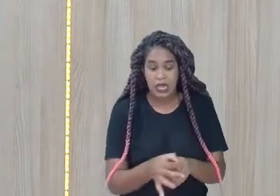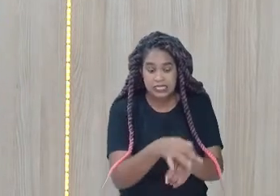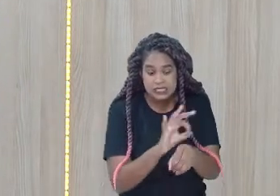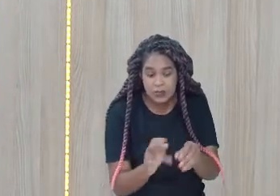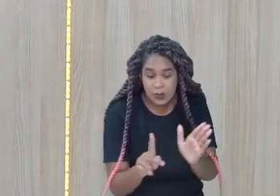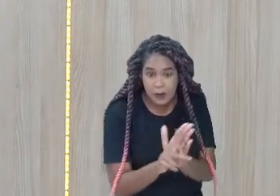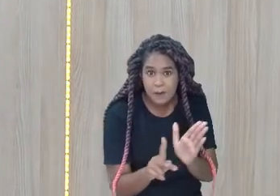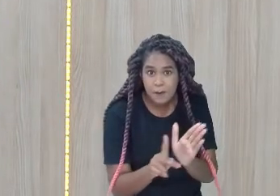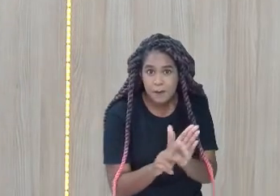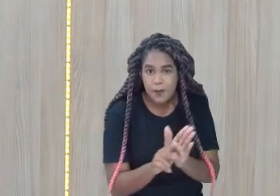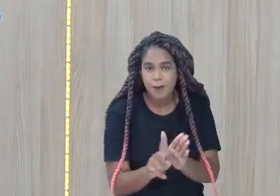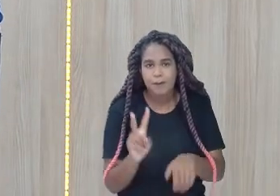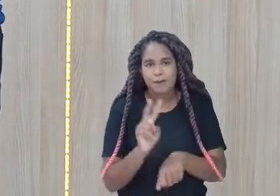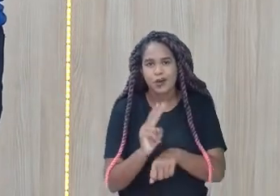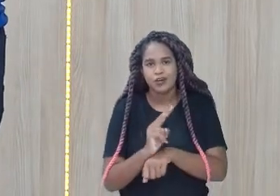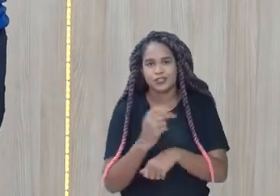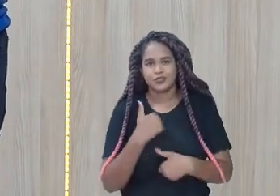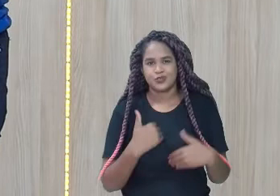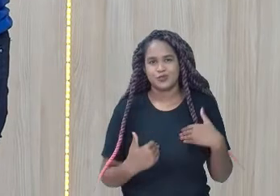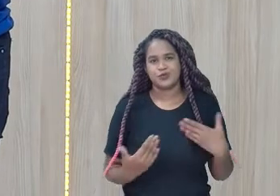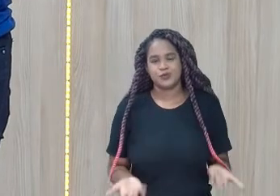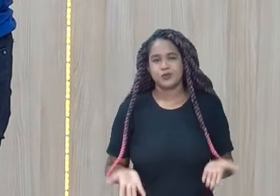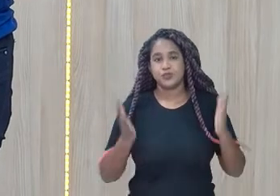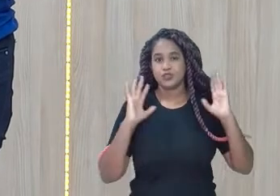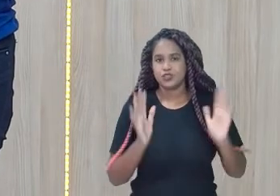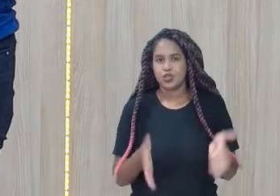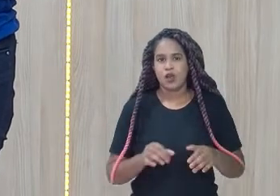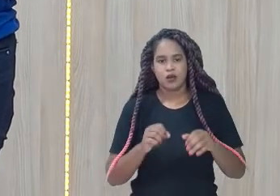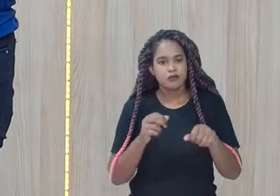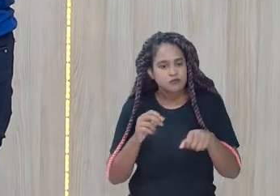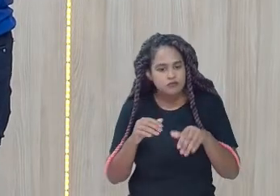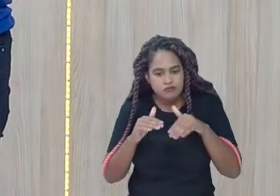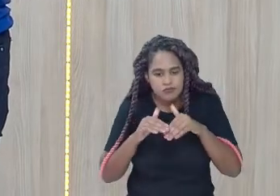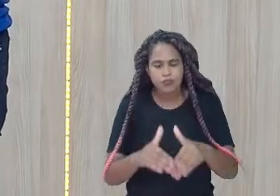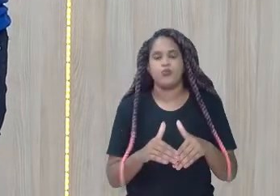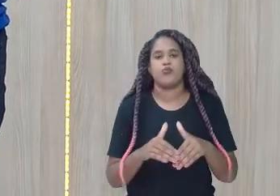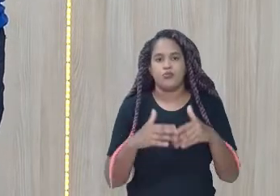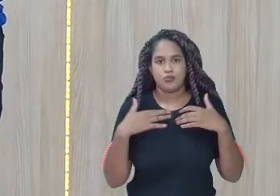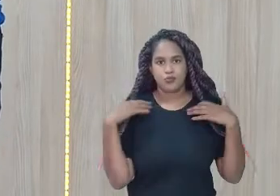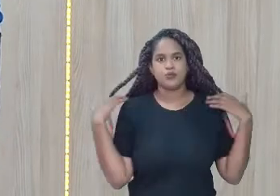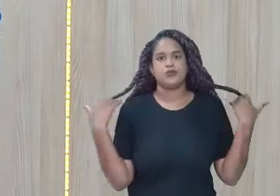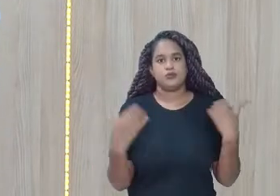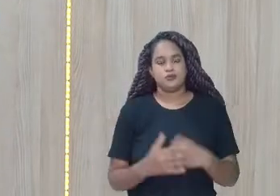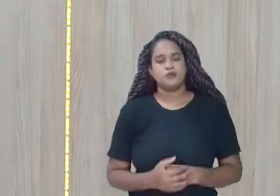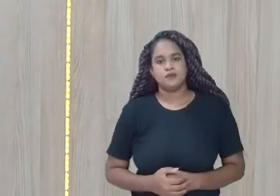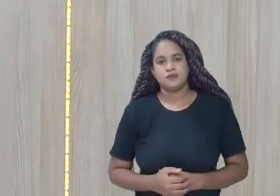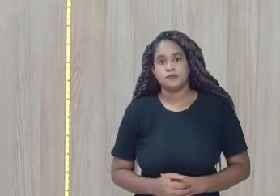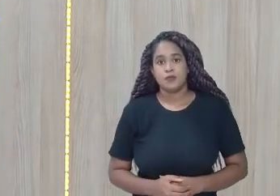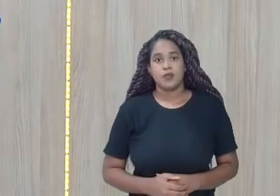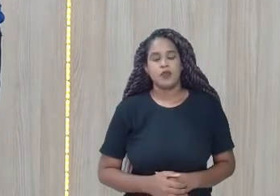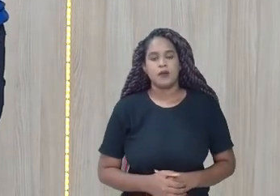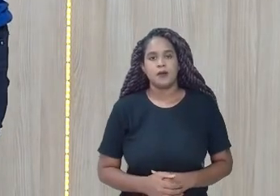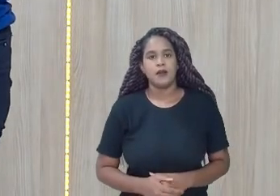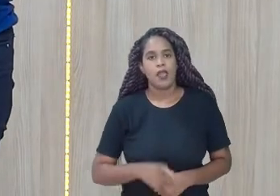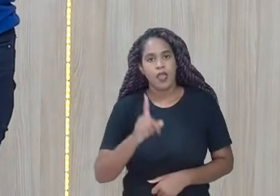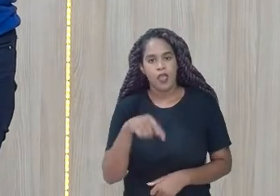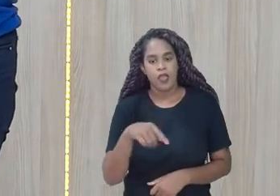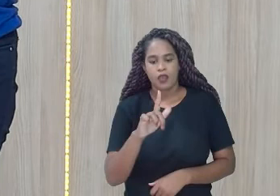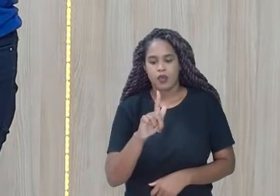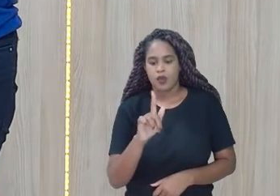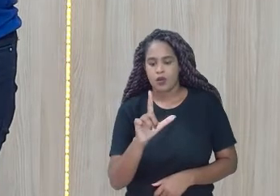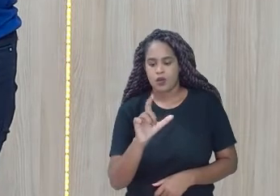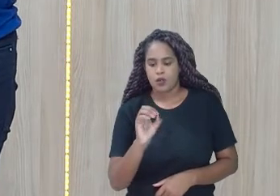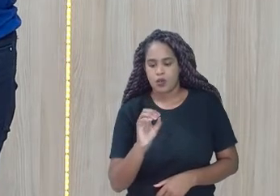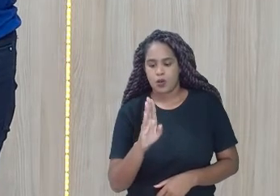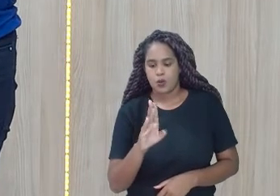outras doenças. Então, ele já vai atingir o nosso sistema imunológico, ele já vai atingir os glóbulos brancos, que é